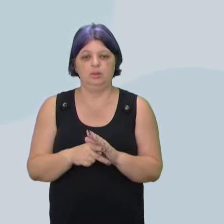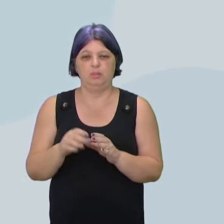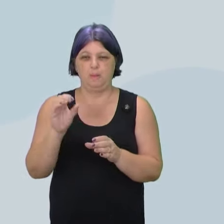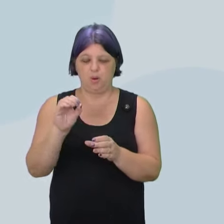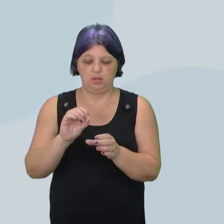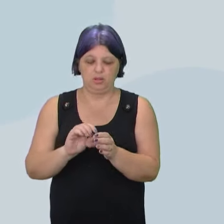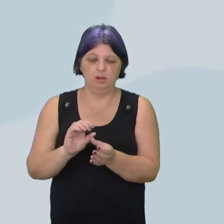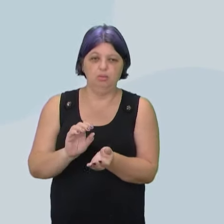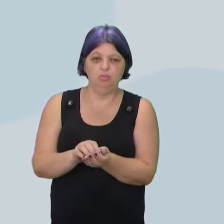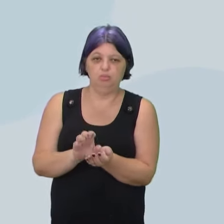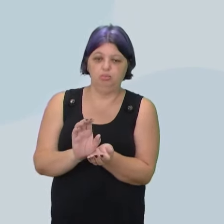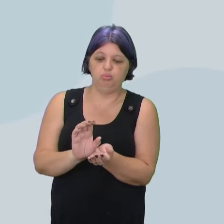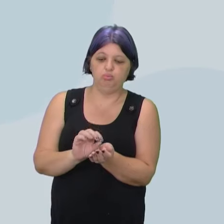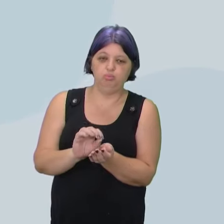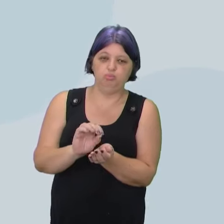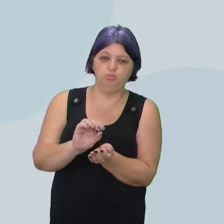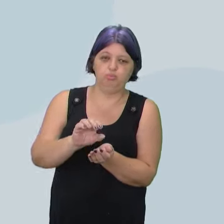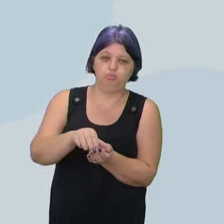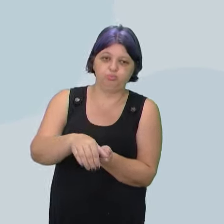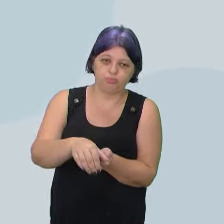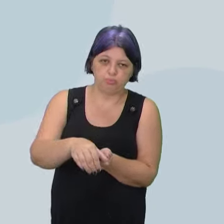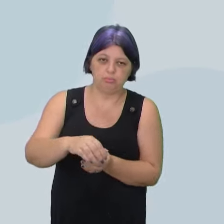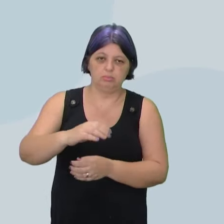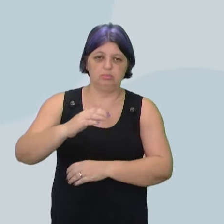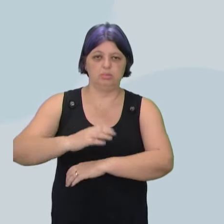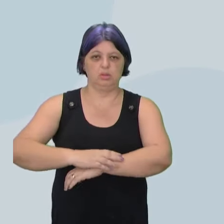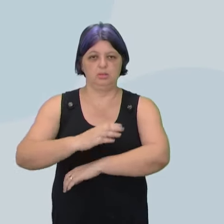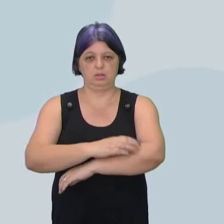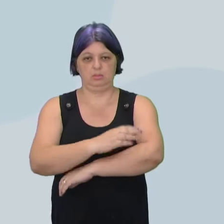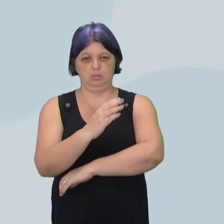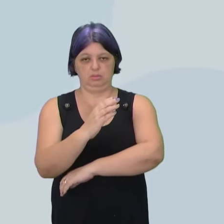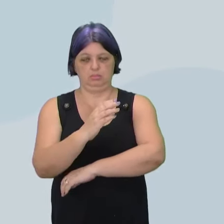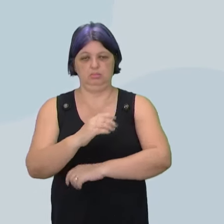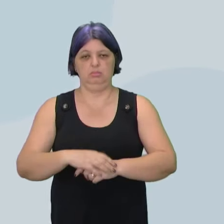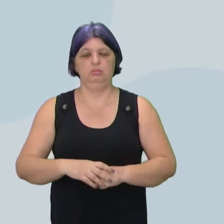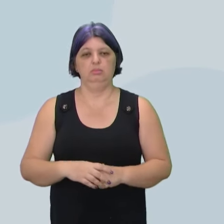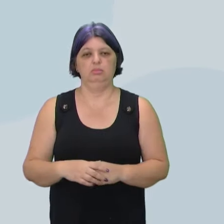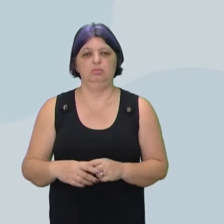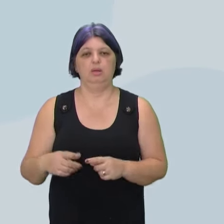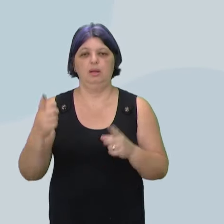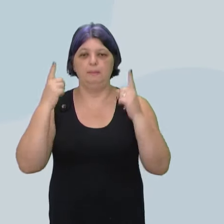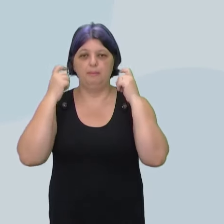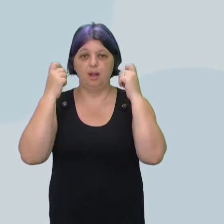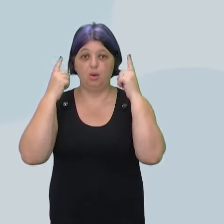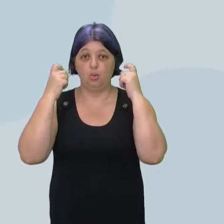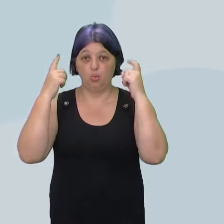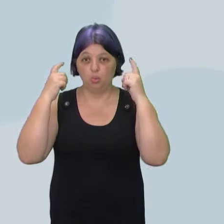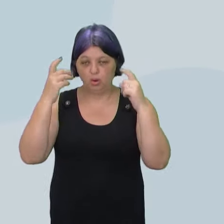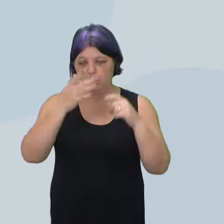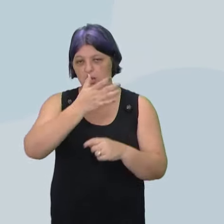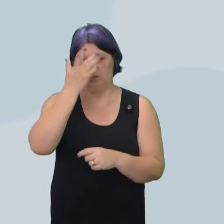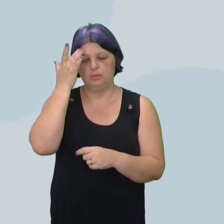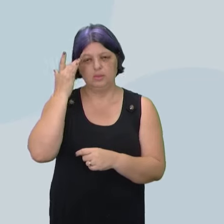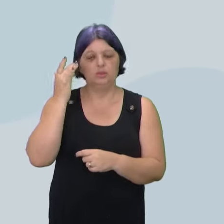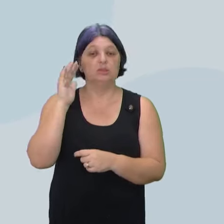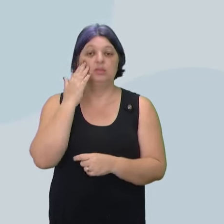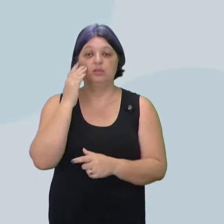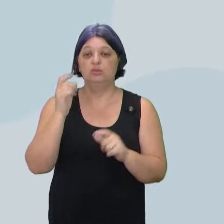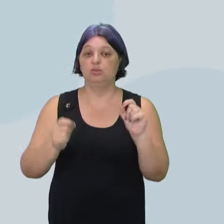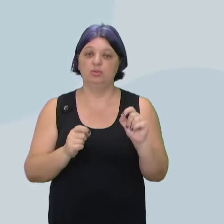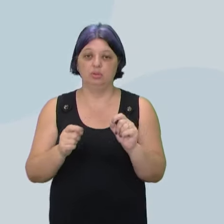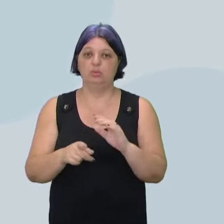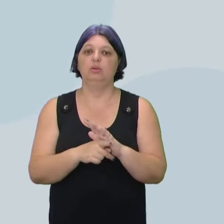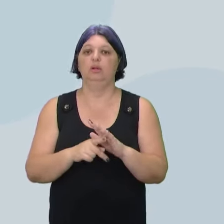na boca do sapo e aí nisso soava um alarme, né? Fazia barulho e as pessoas entendiam